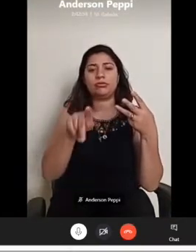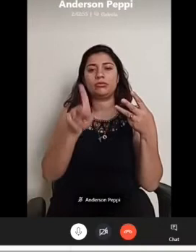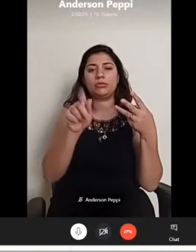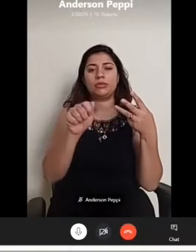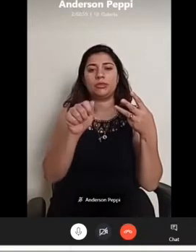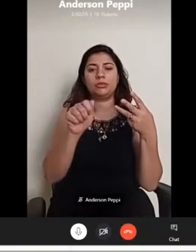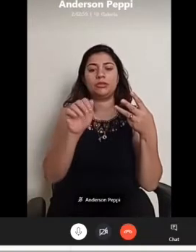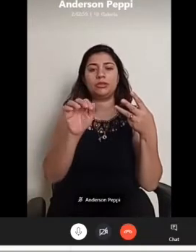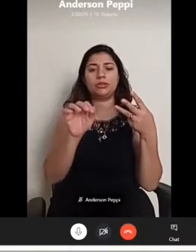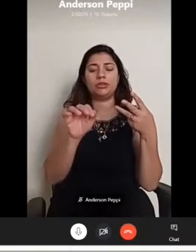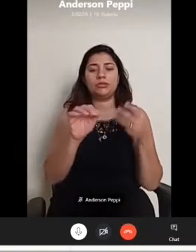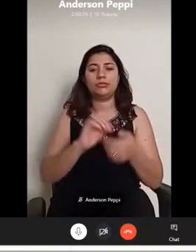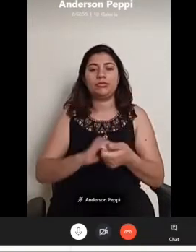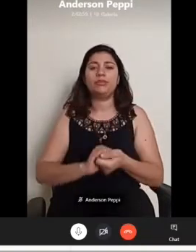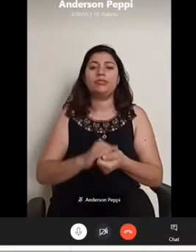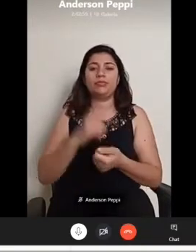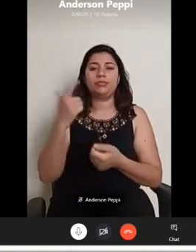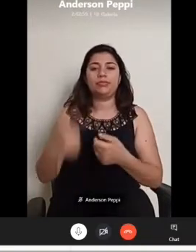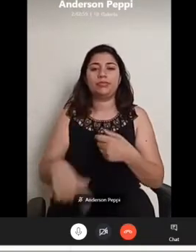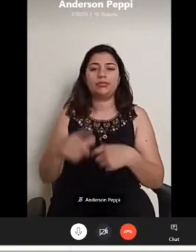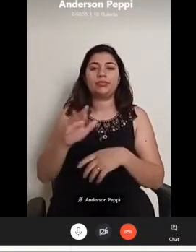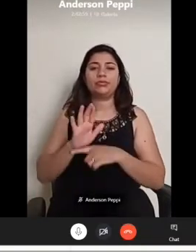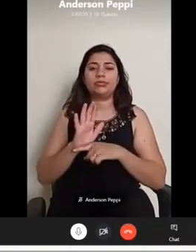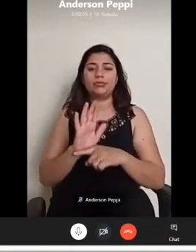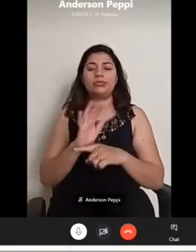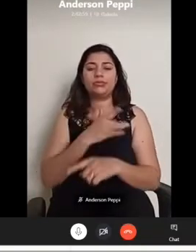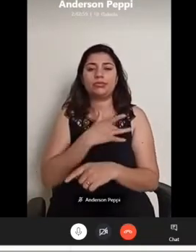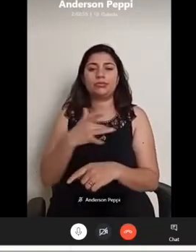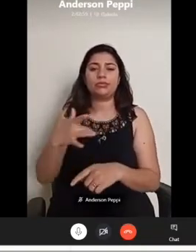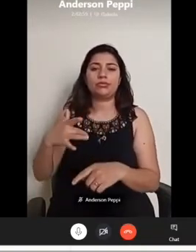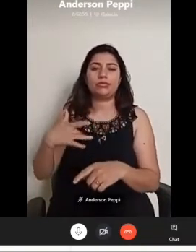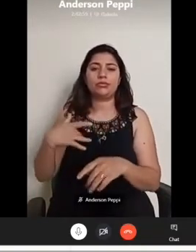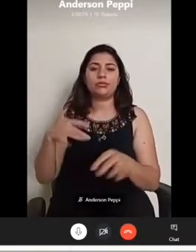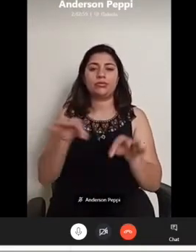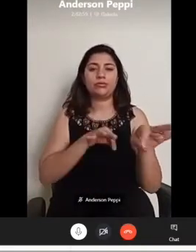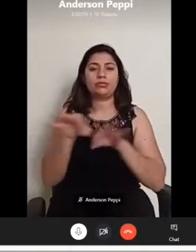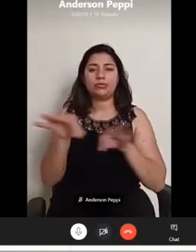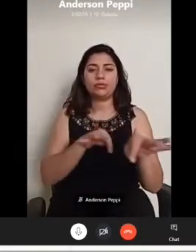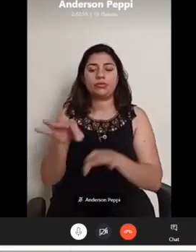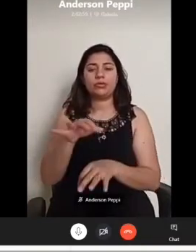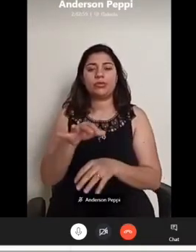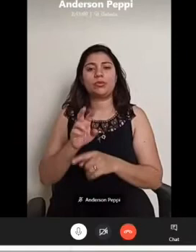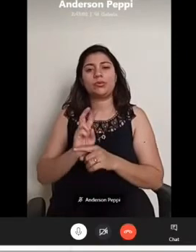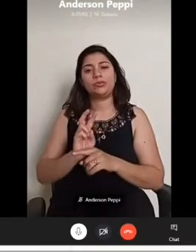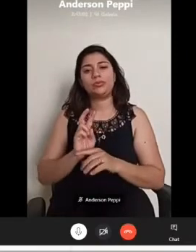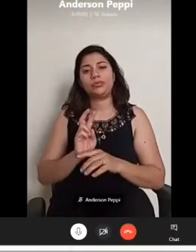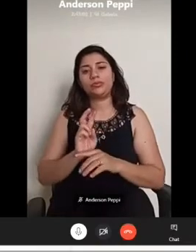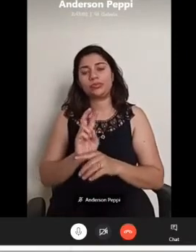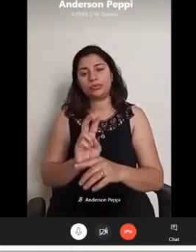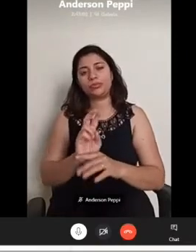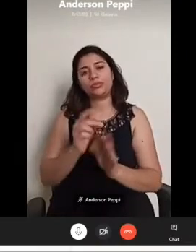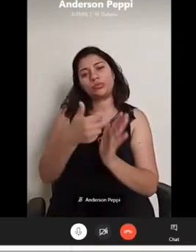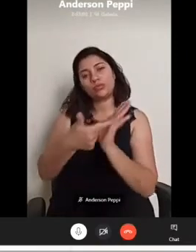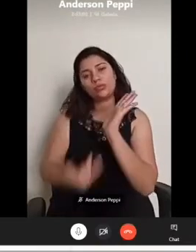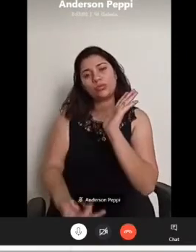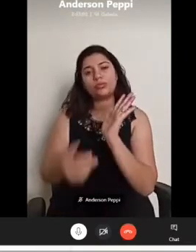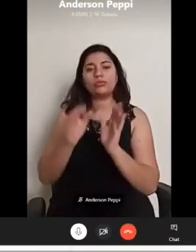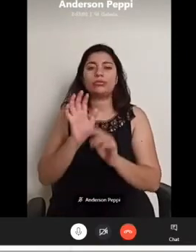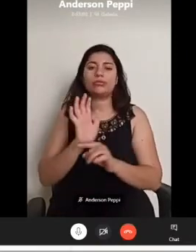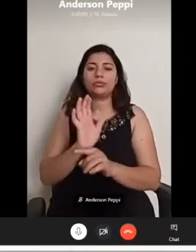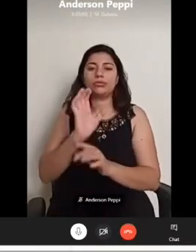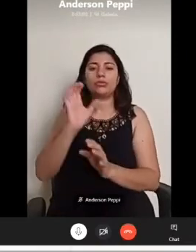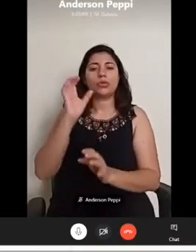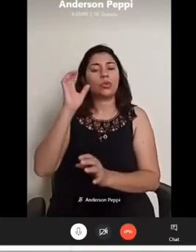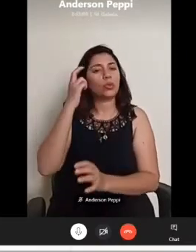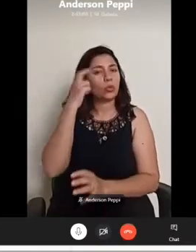Comissão de Saúde, Educação, Cultura, Lazer, Turismo, Meio Ambiente e Assistência Social.